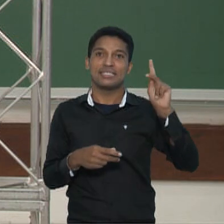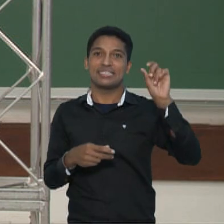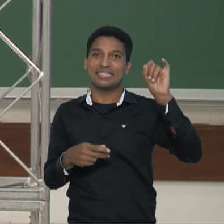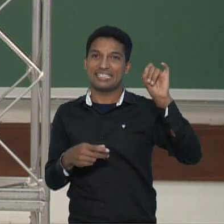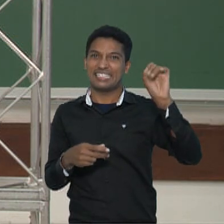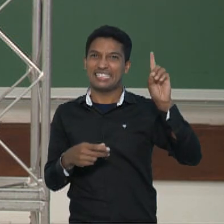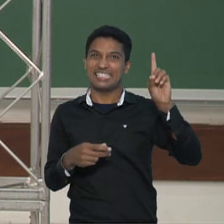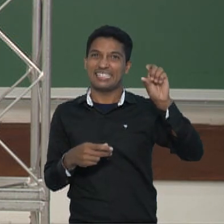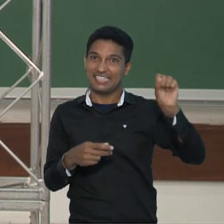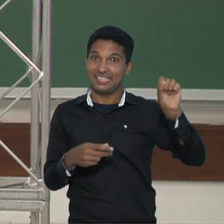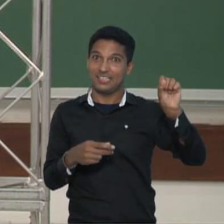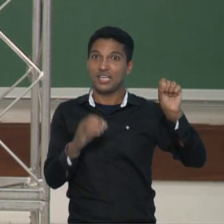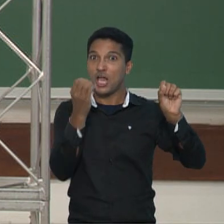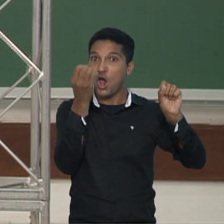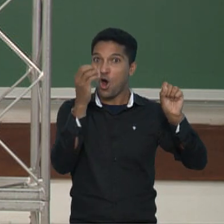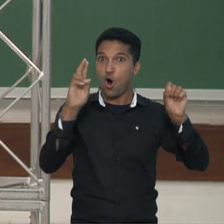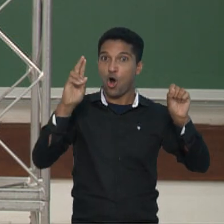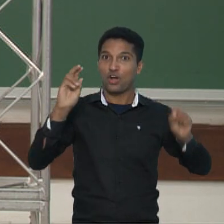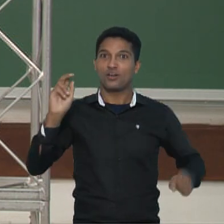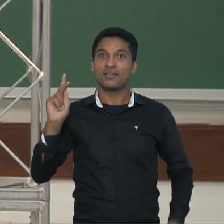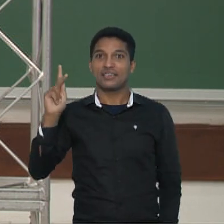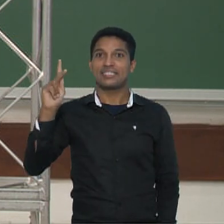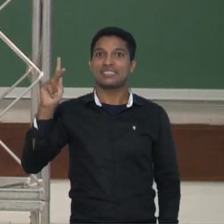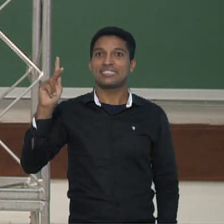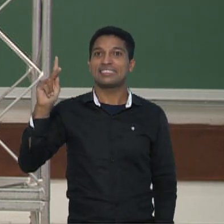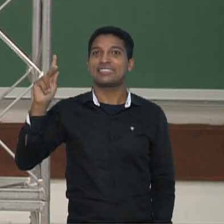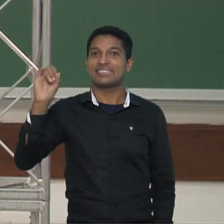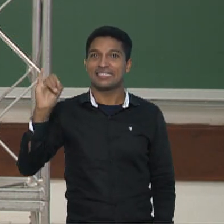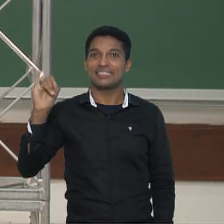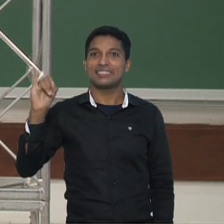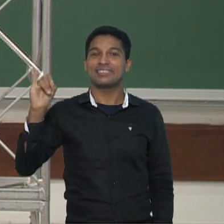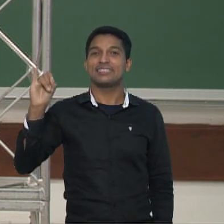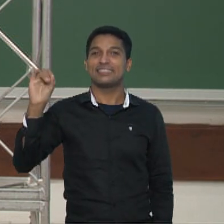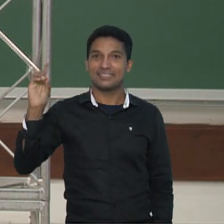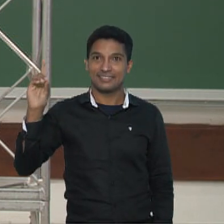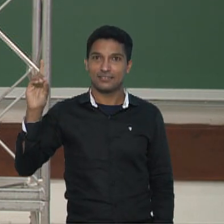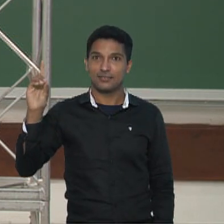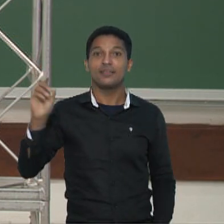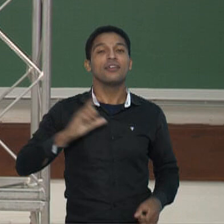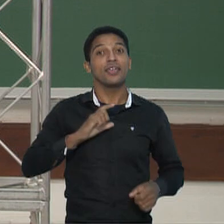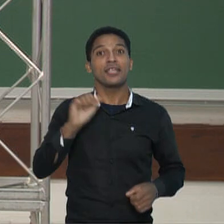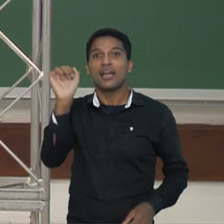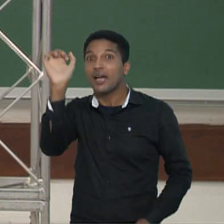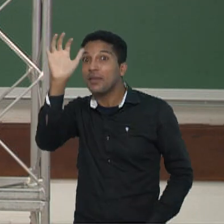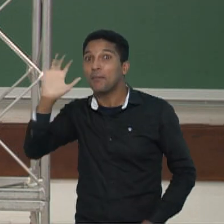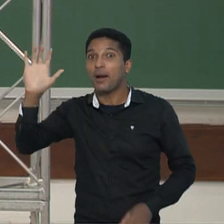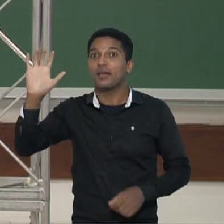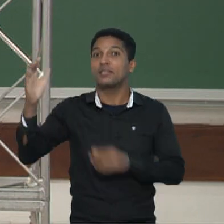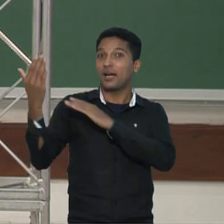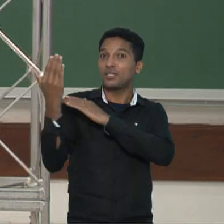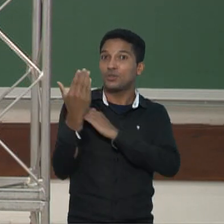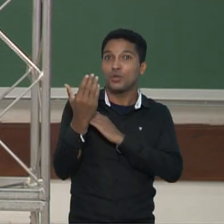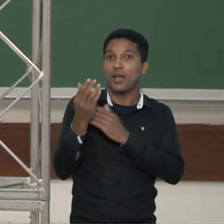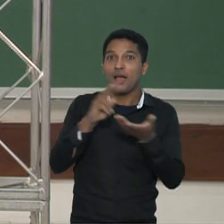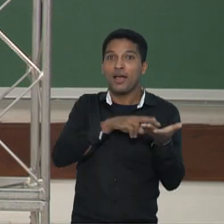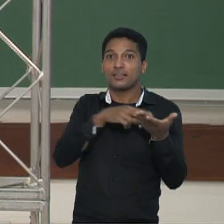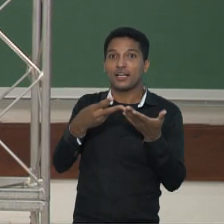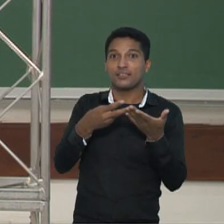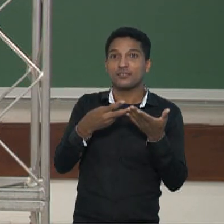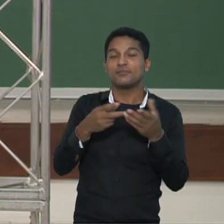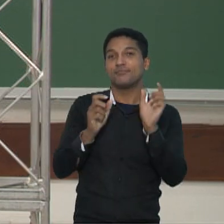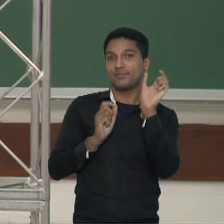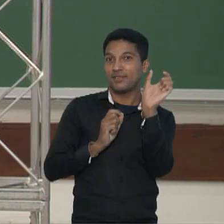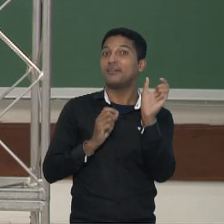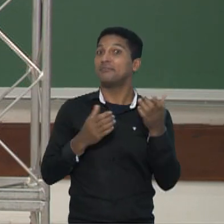kids, vocês tinham a imagenzinha ali. Então, a imagem acabava traduzindo sobre o que a teacher estava